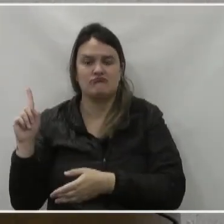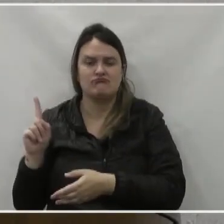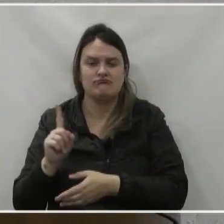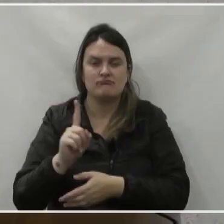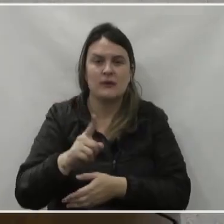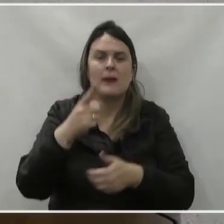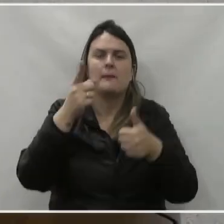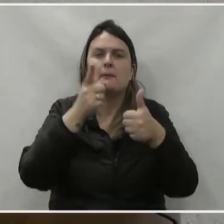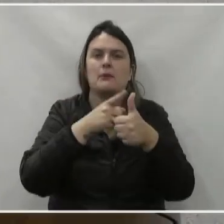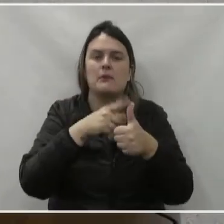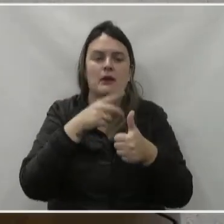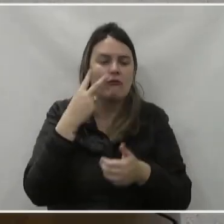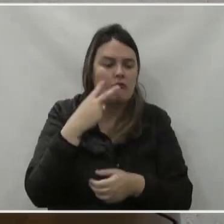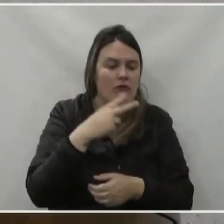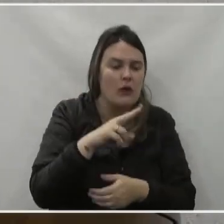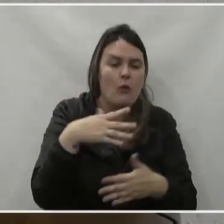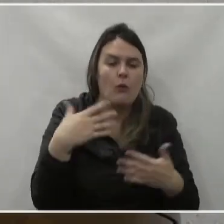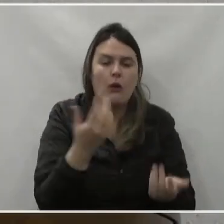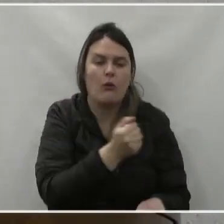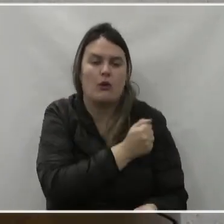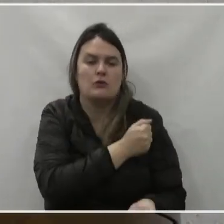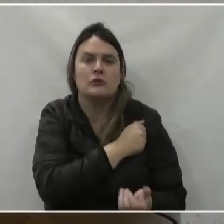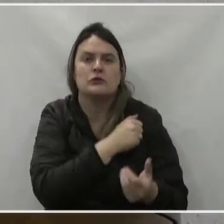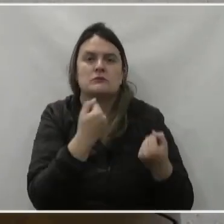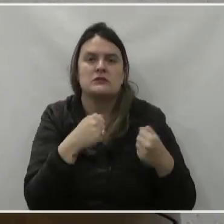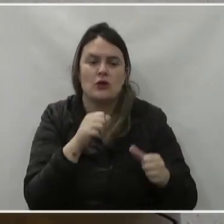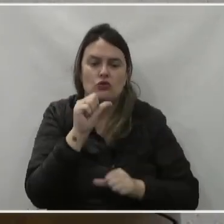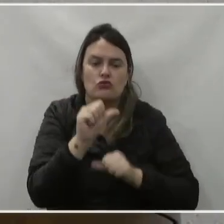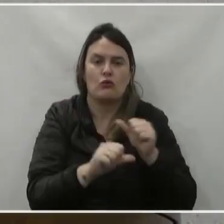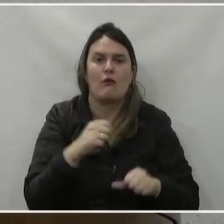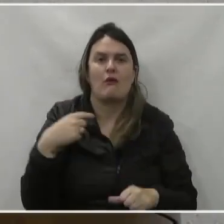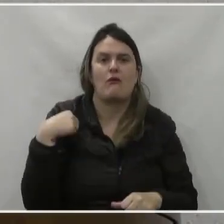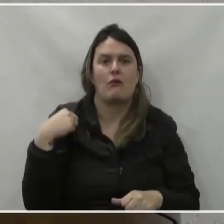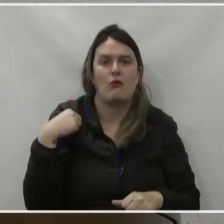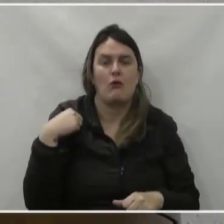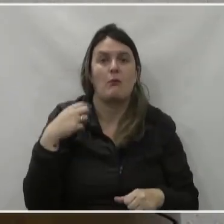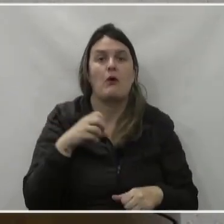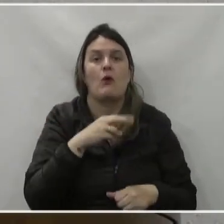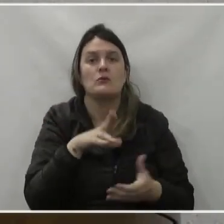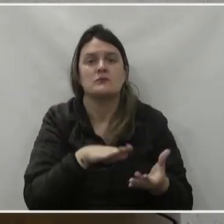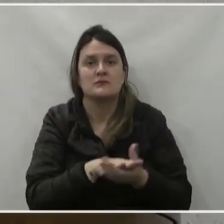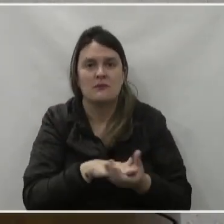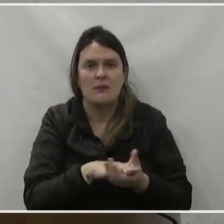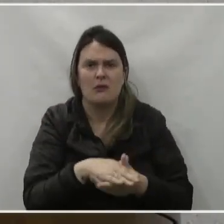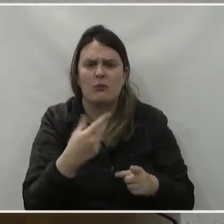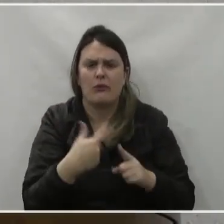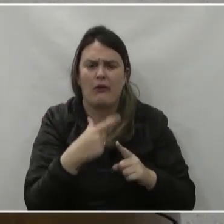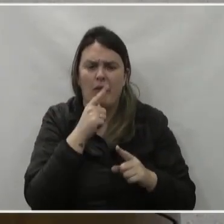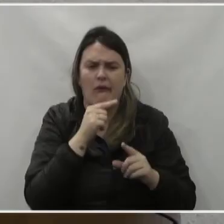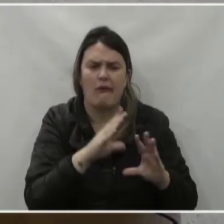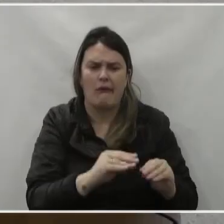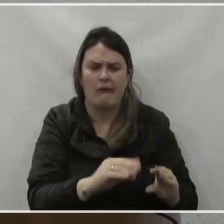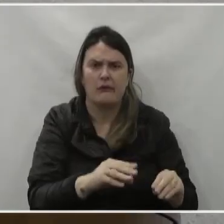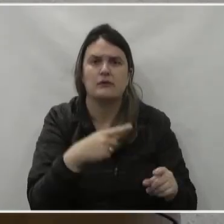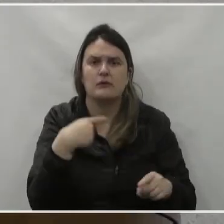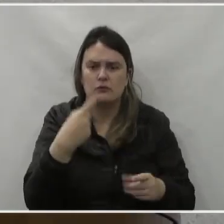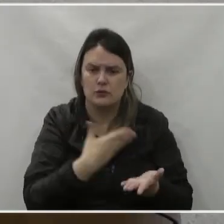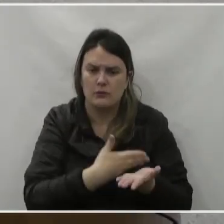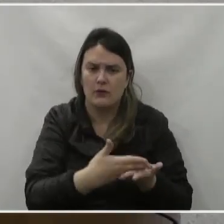vai primeiro verificar quais alunos necessitam trocar de roupa ou sapato, para depois iniciar a